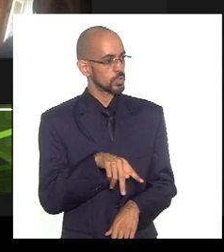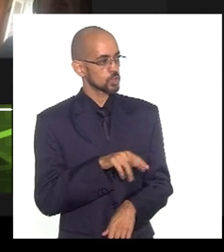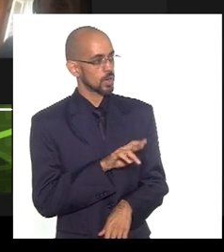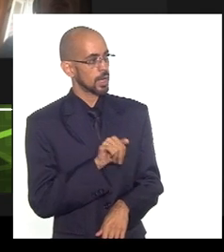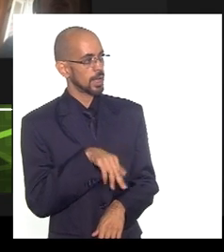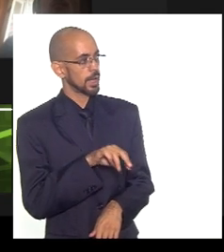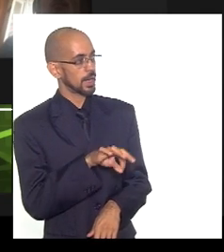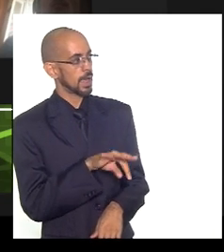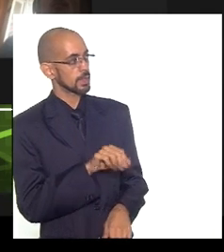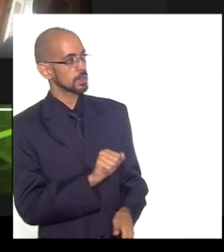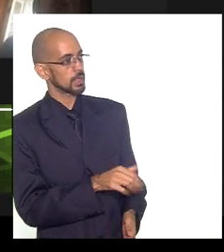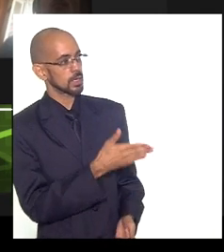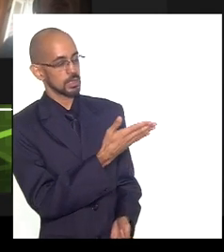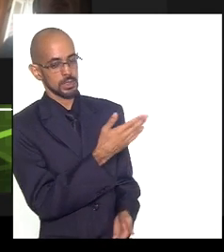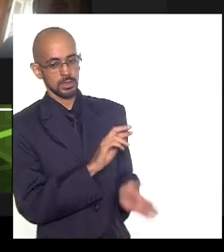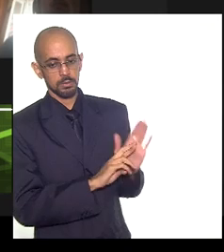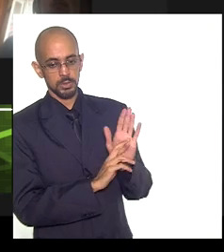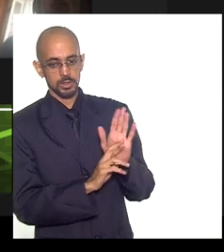representando a ASDOERJ